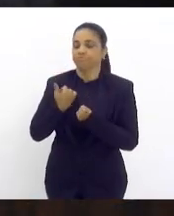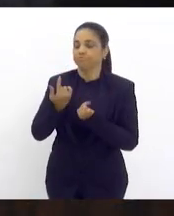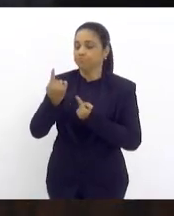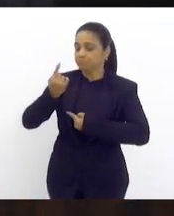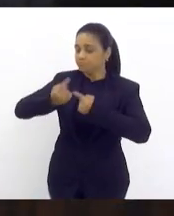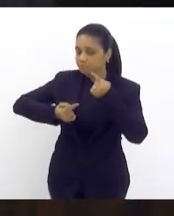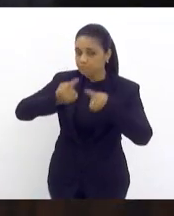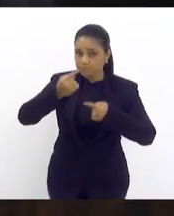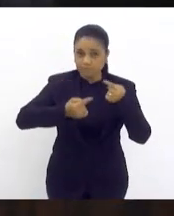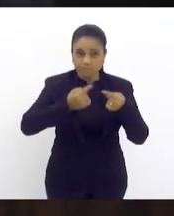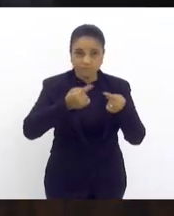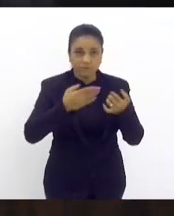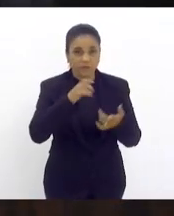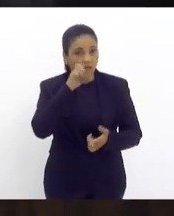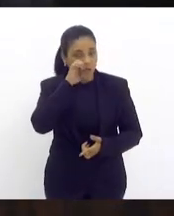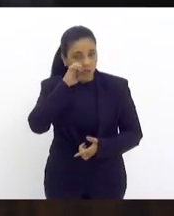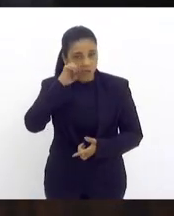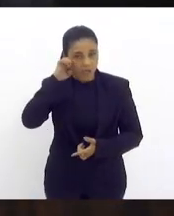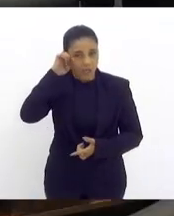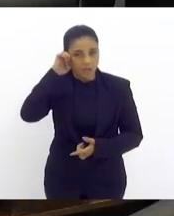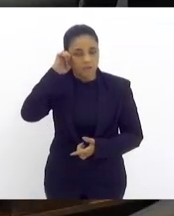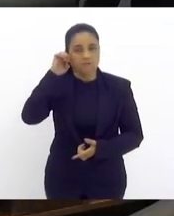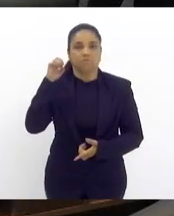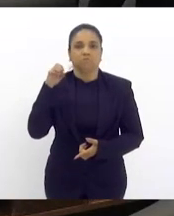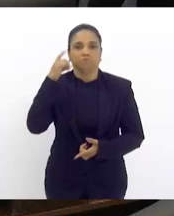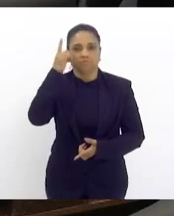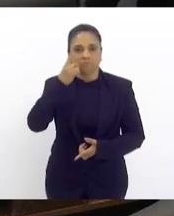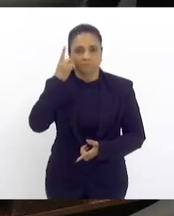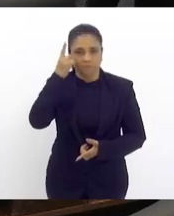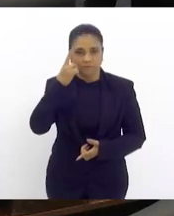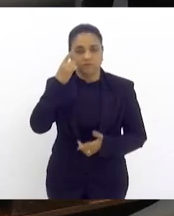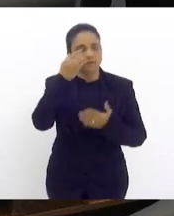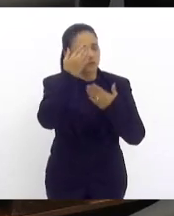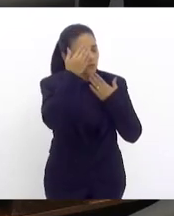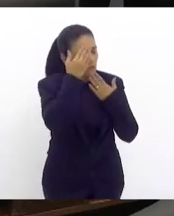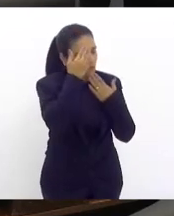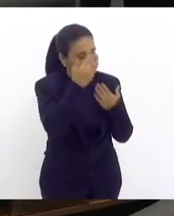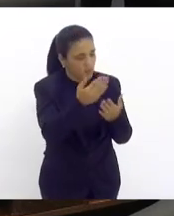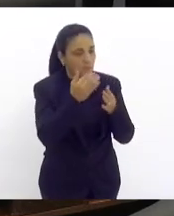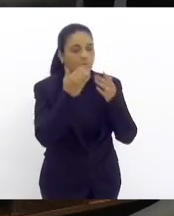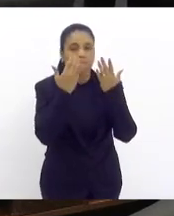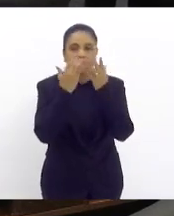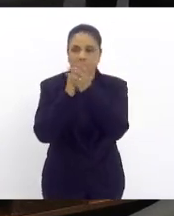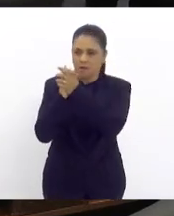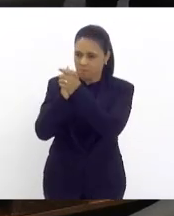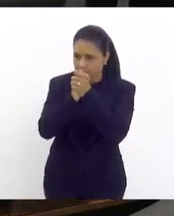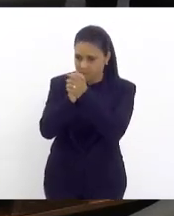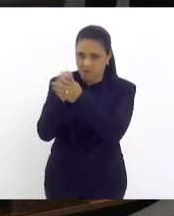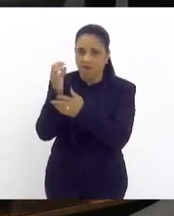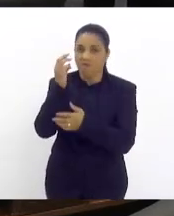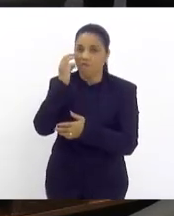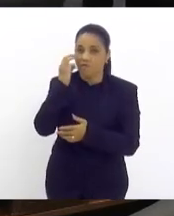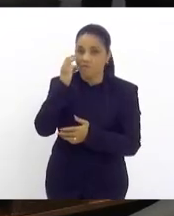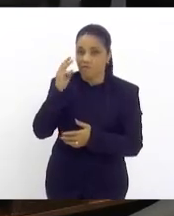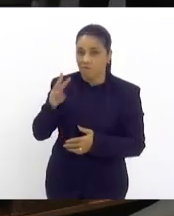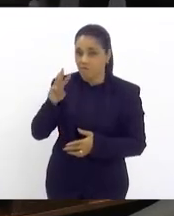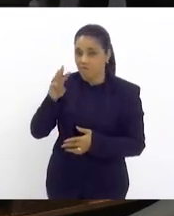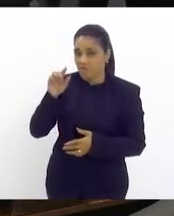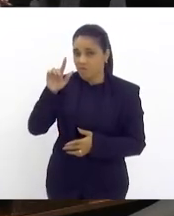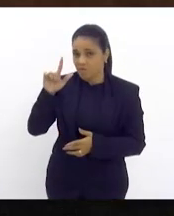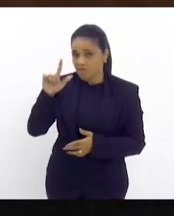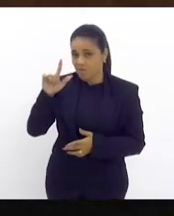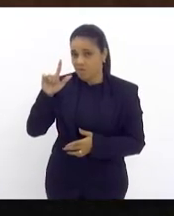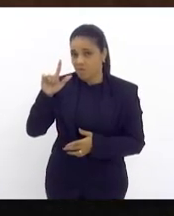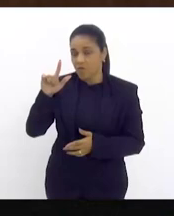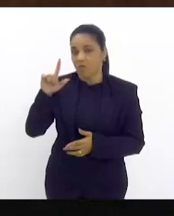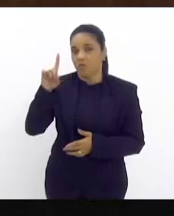nossa Érica takemoto Obrigada eu queria parabenizar o deputado Valdete carneiro é o ex